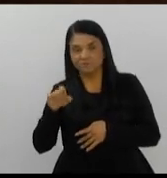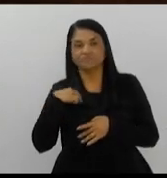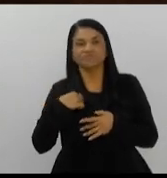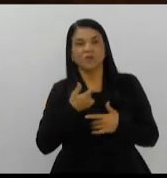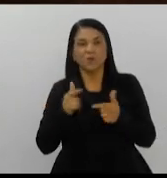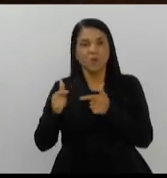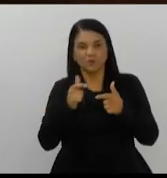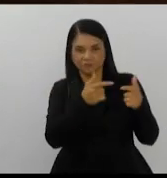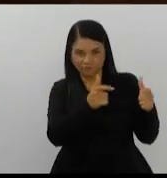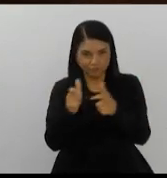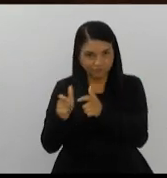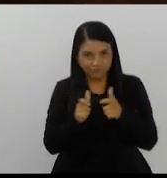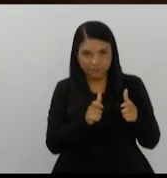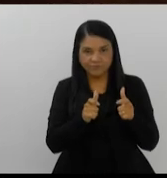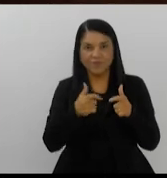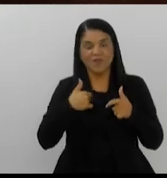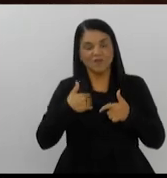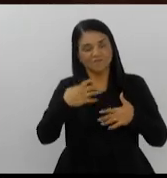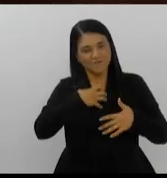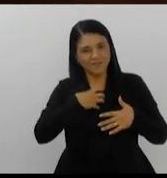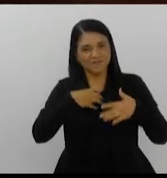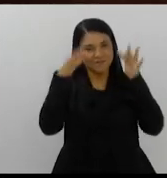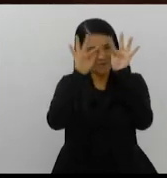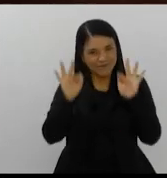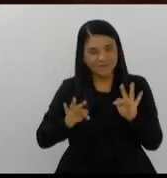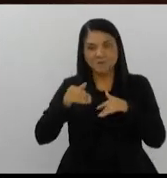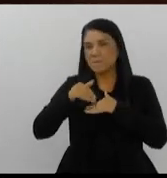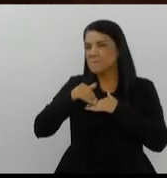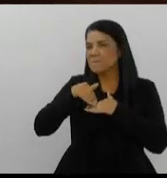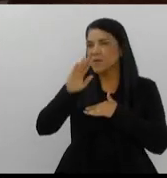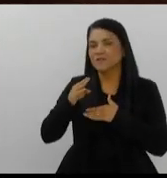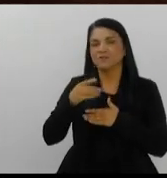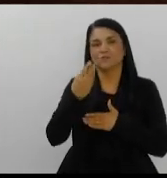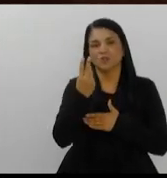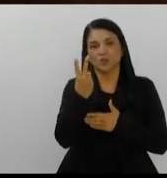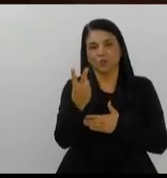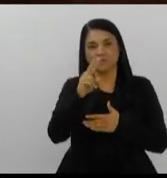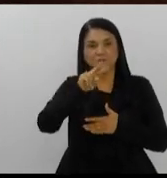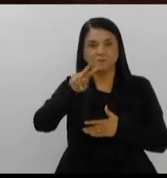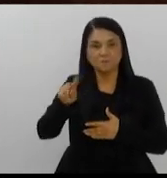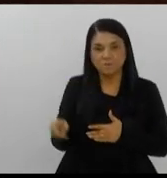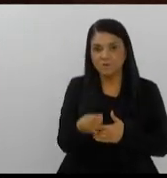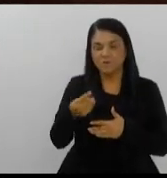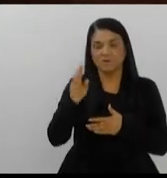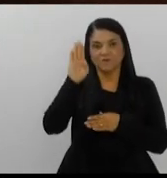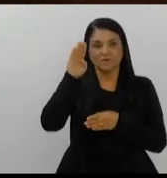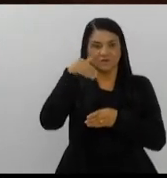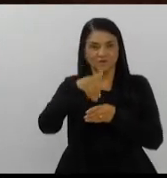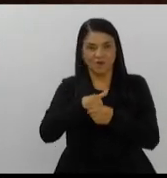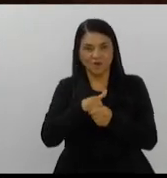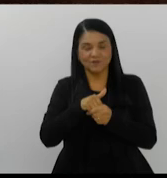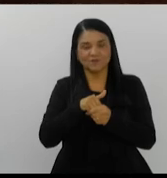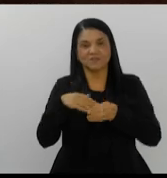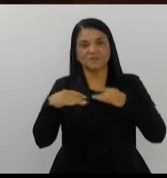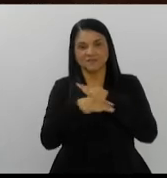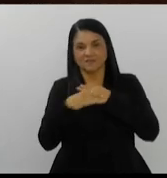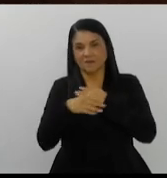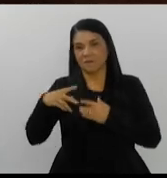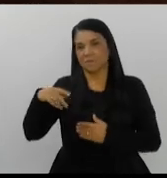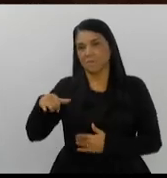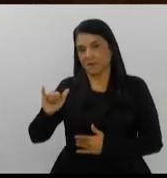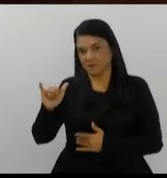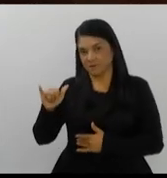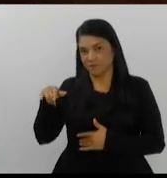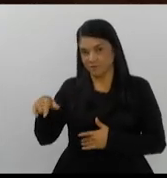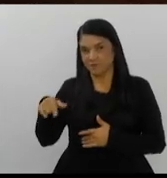feliz, eu que tive mais de 2.000 votos na cidade de Paraty, através de alguns amigos e do ex-prefeito